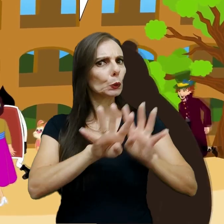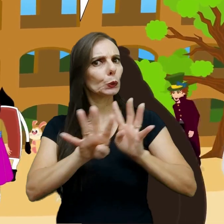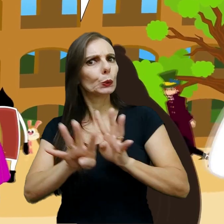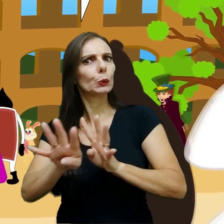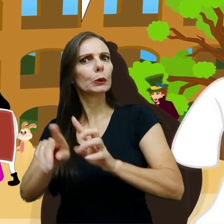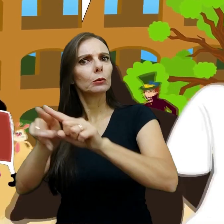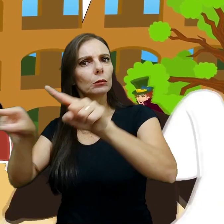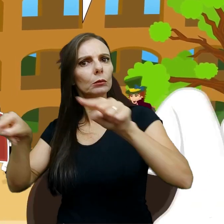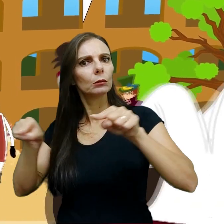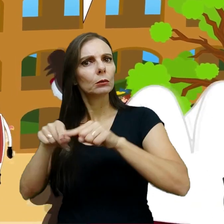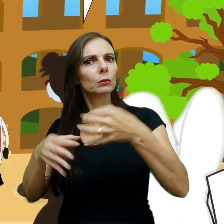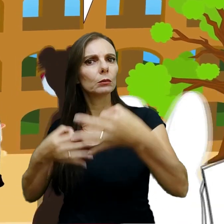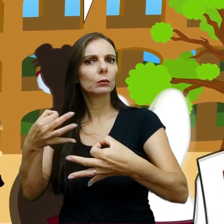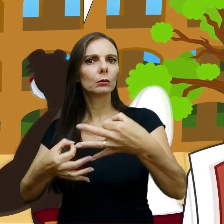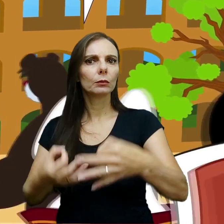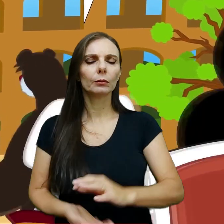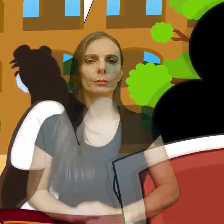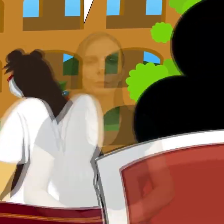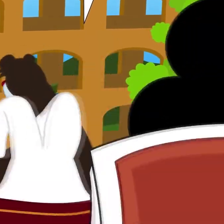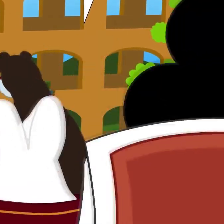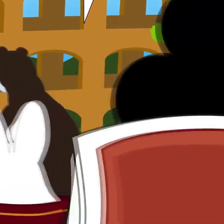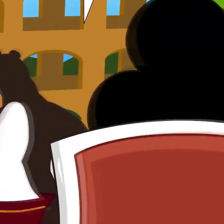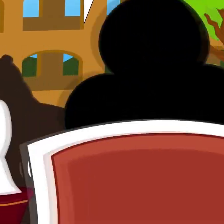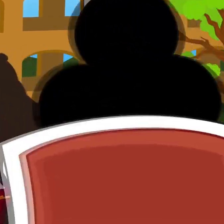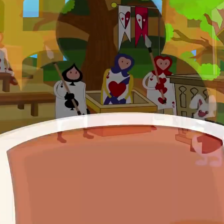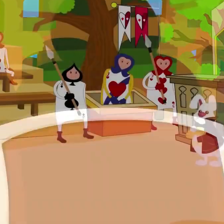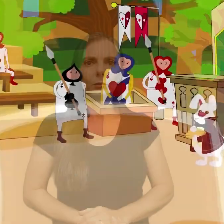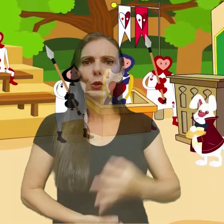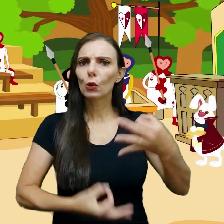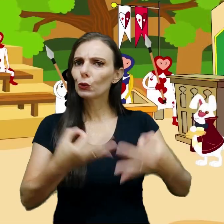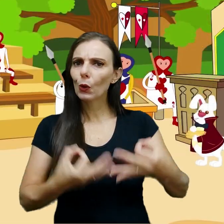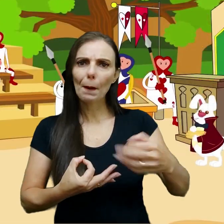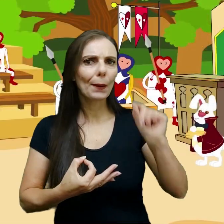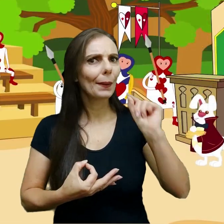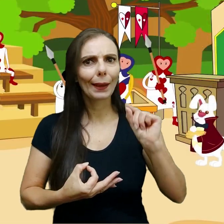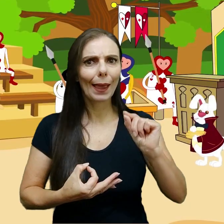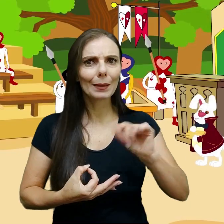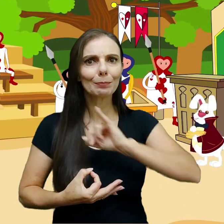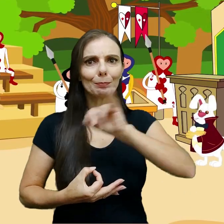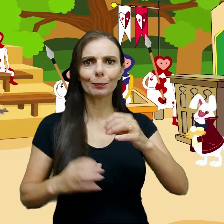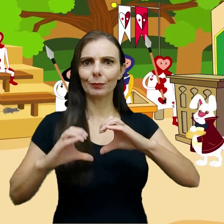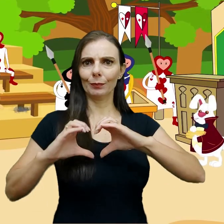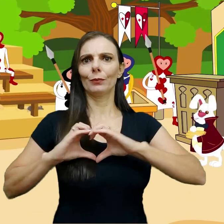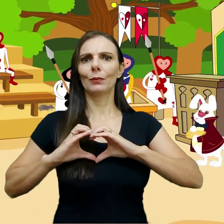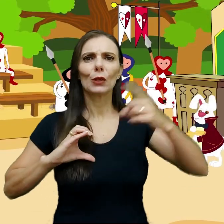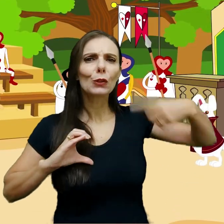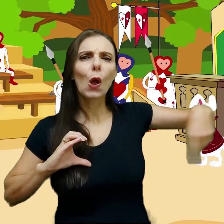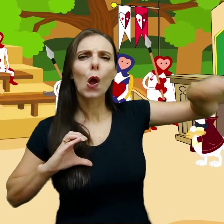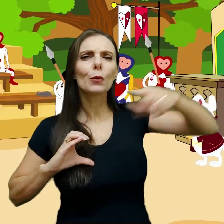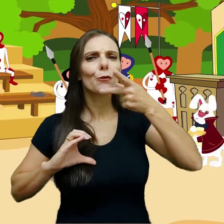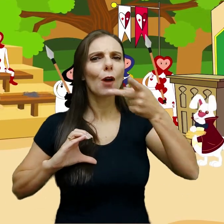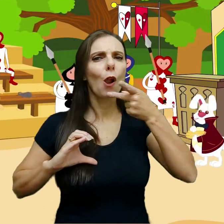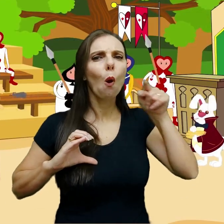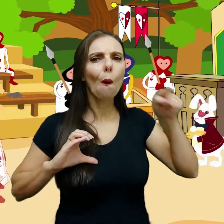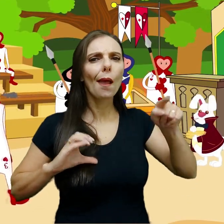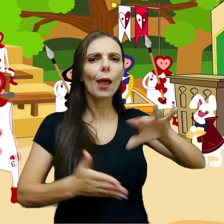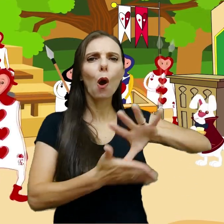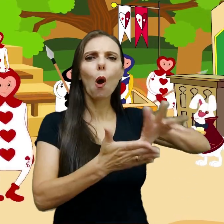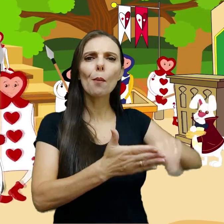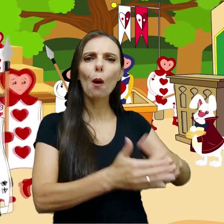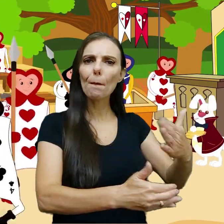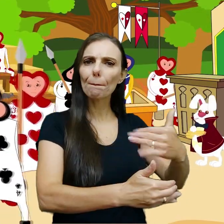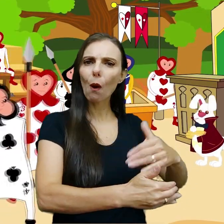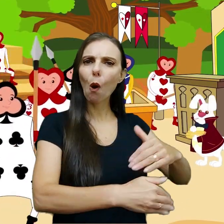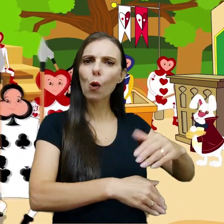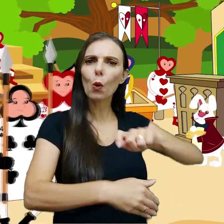começou a correr em direção ao tribunal. O julgamento era do valete de Copas, que supostamente tinha roubado